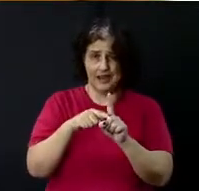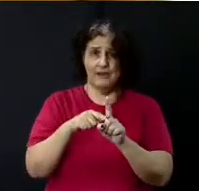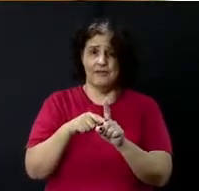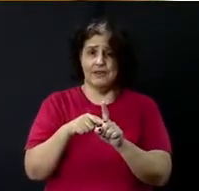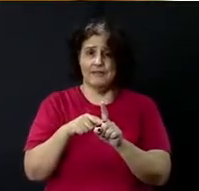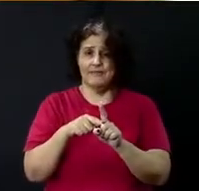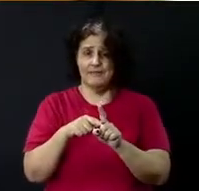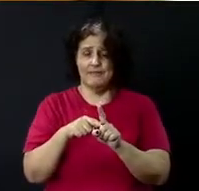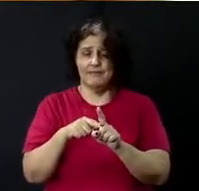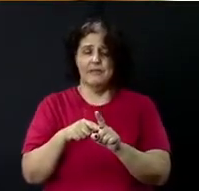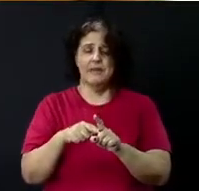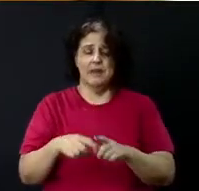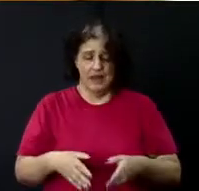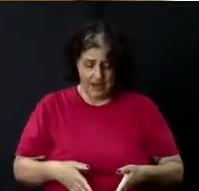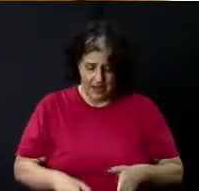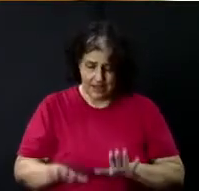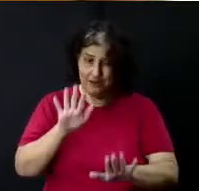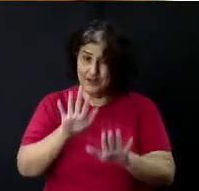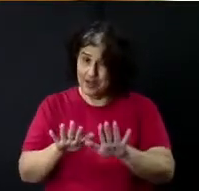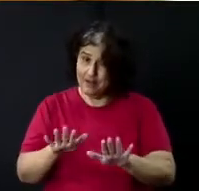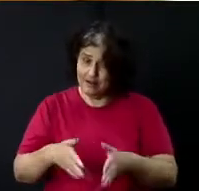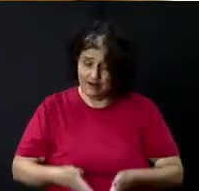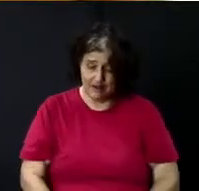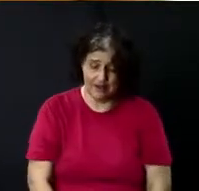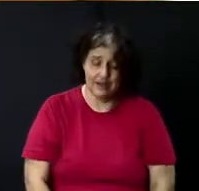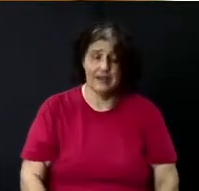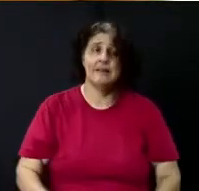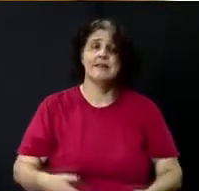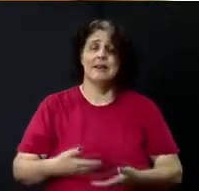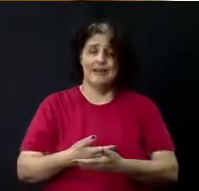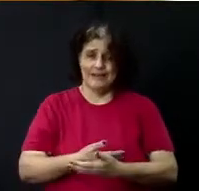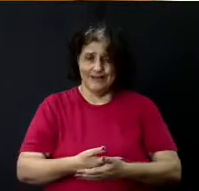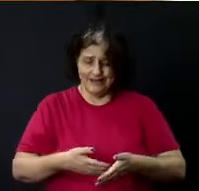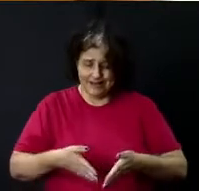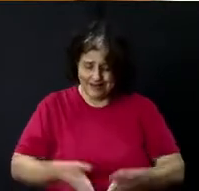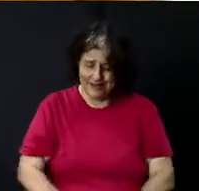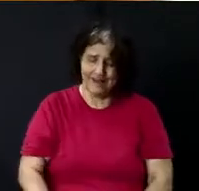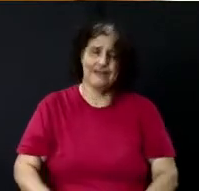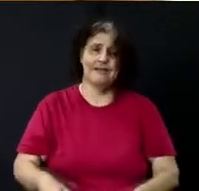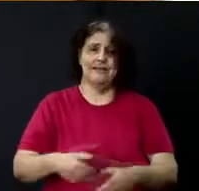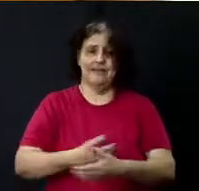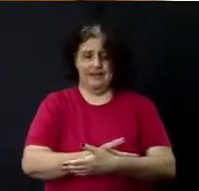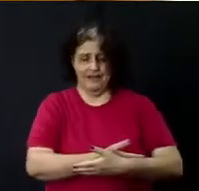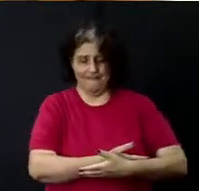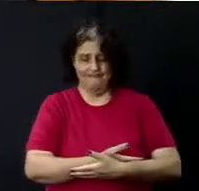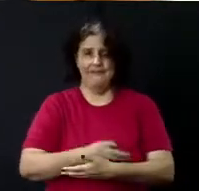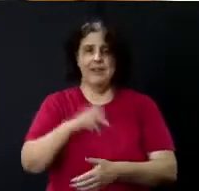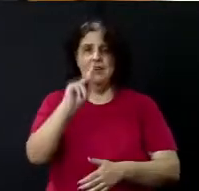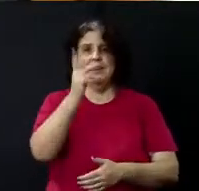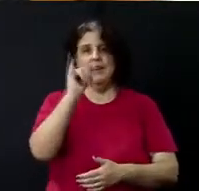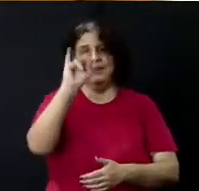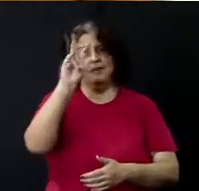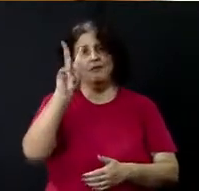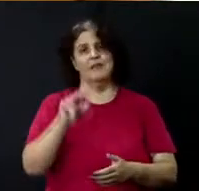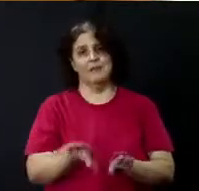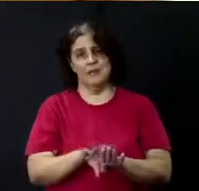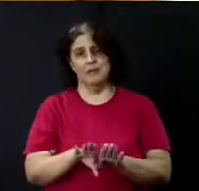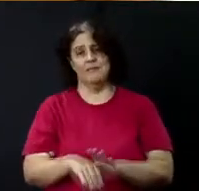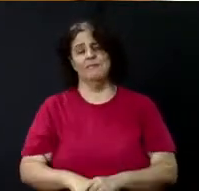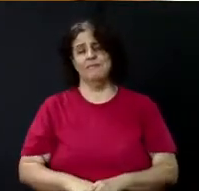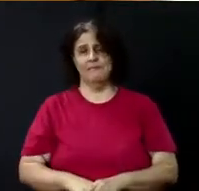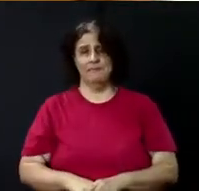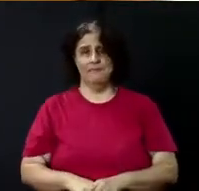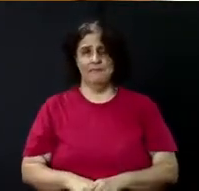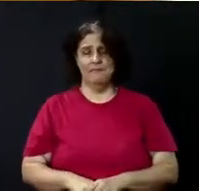mas o que Jesus estava dizendo não é questão de um pecar e outro pagar. Este